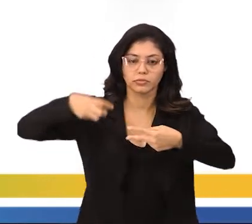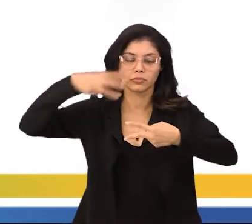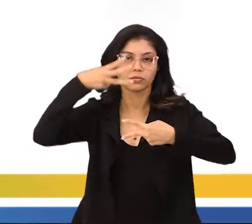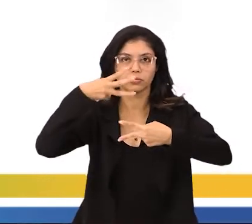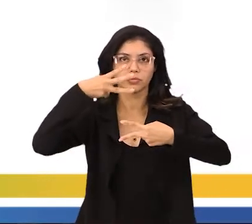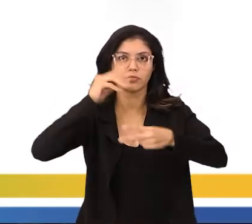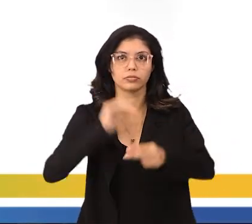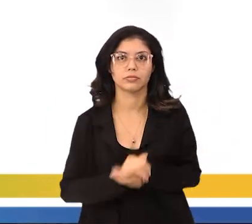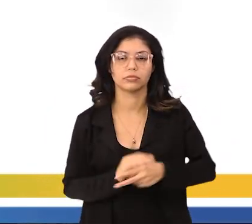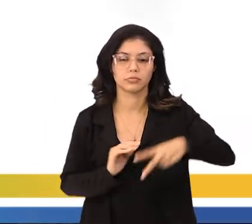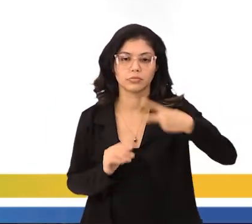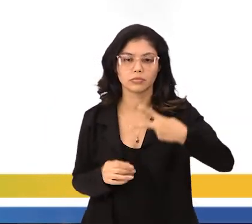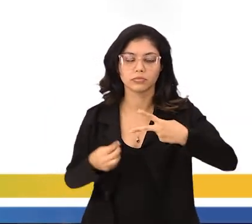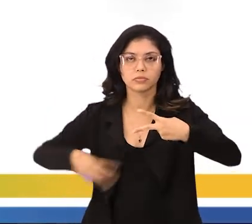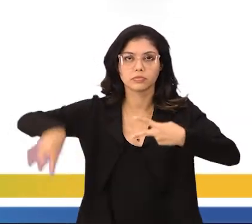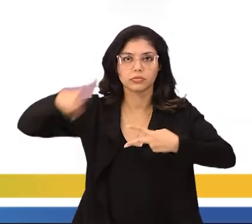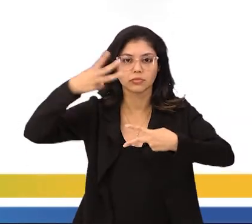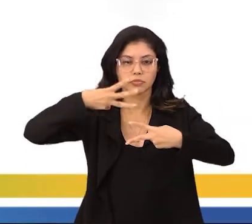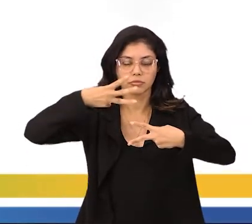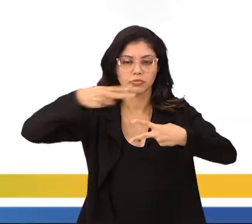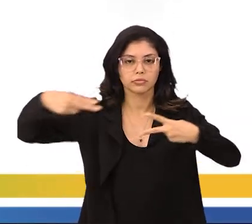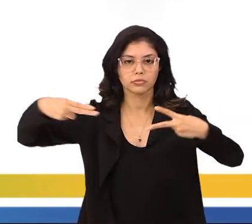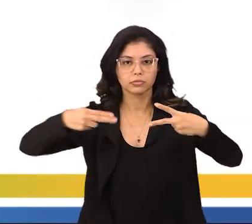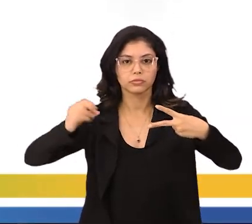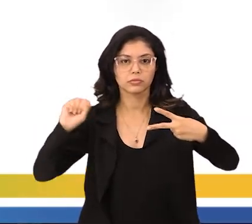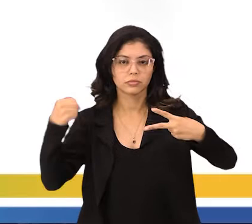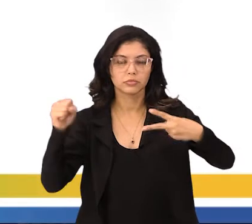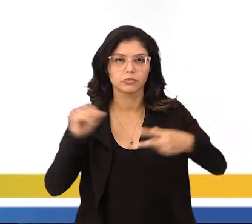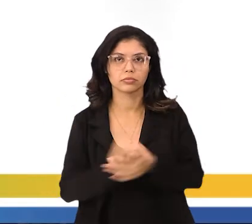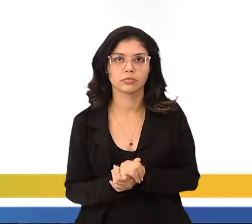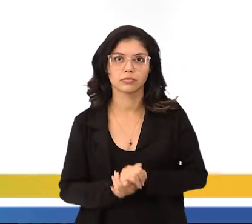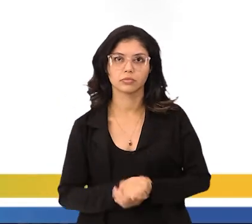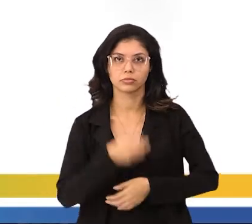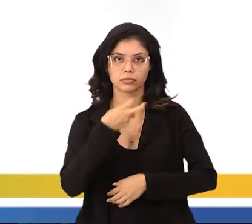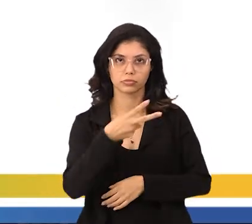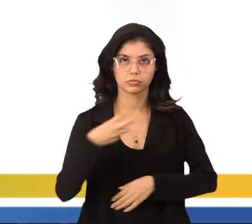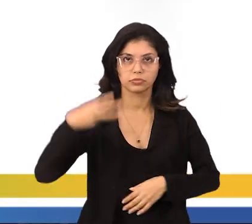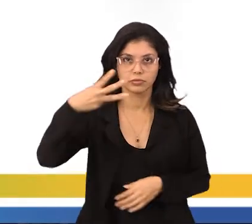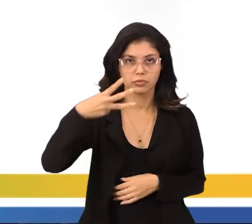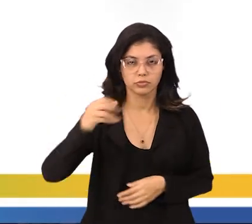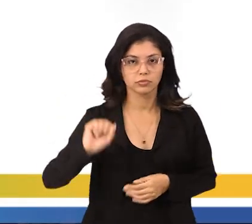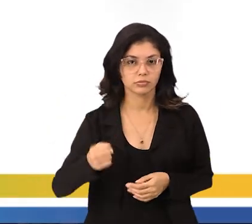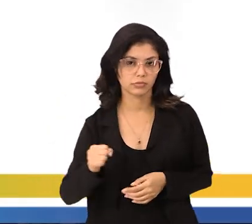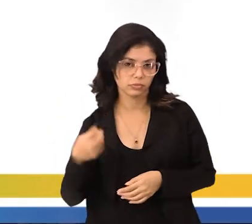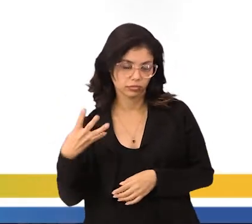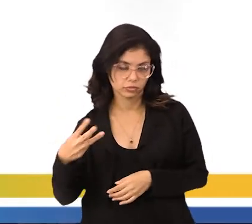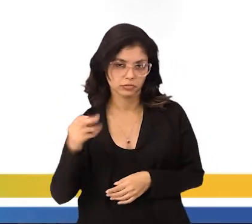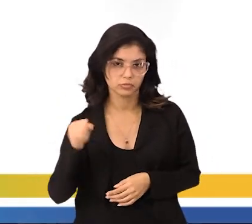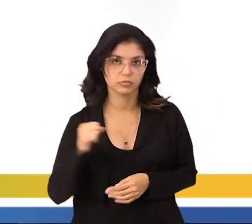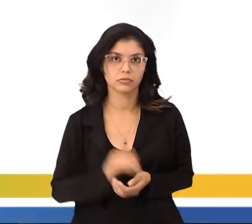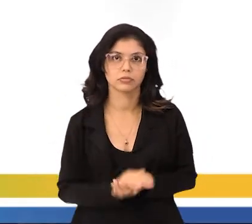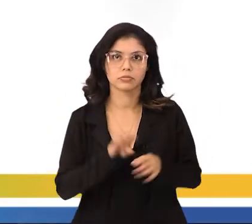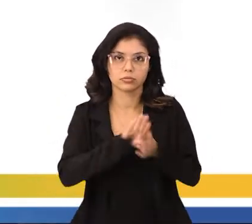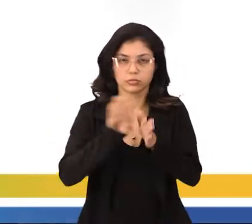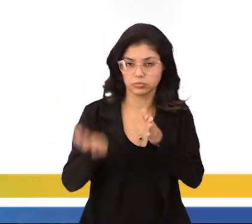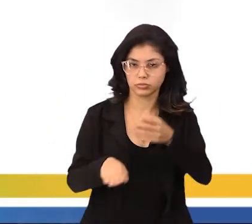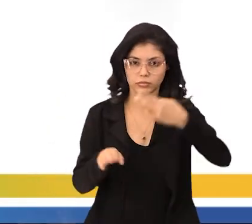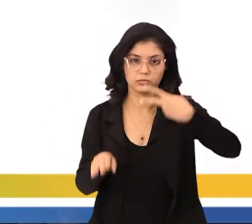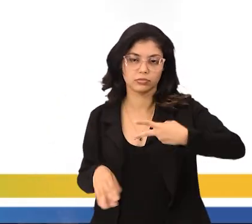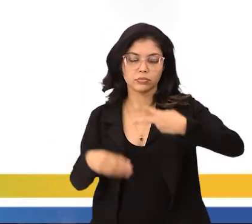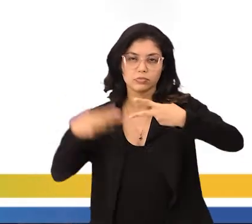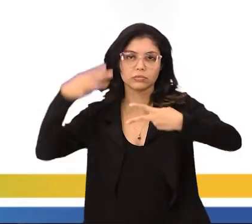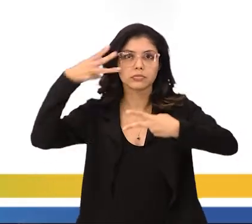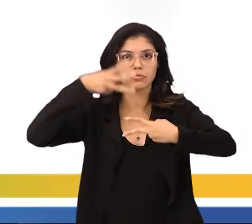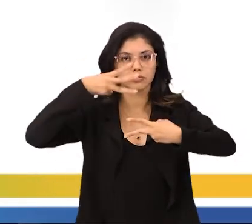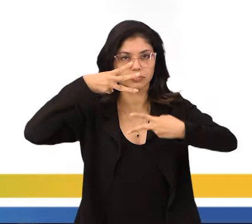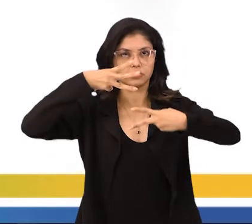temos ali 2 elevado a 3 igual a 8. Outra leitura, 2 ao cubo igual a 8. O que fica embaixo, aquele no